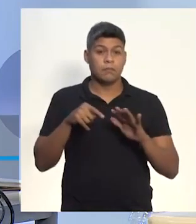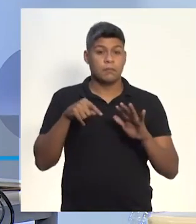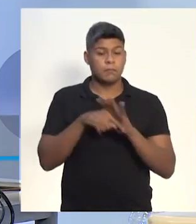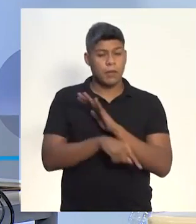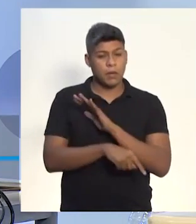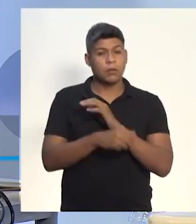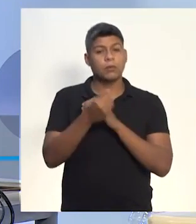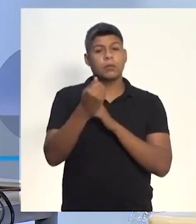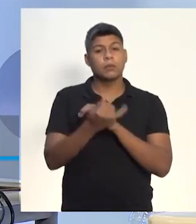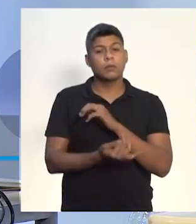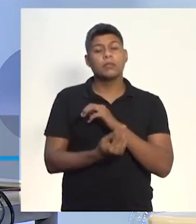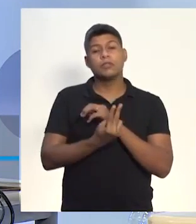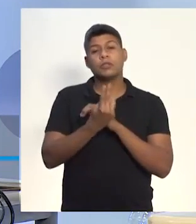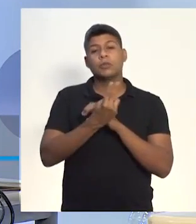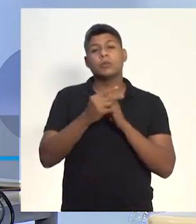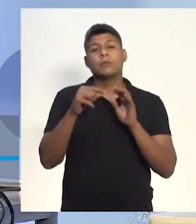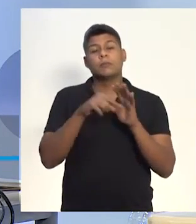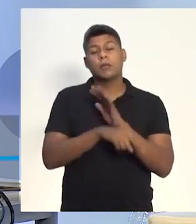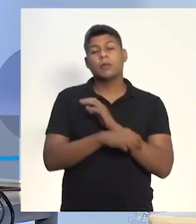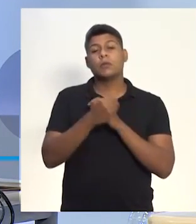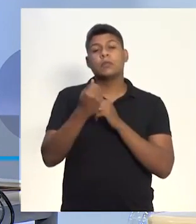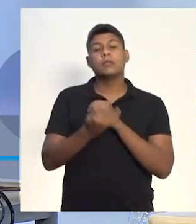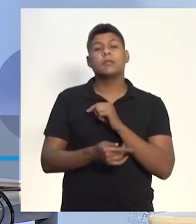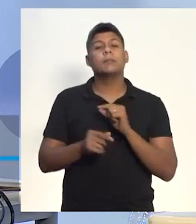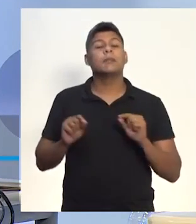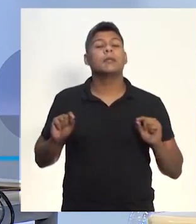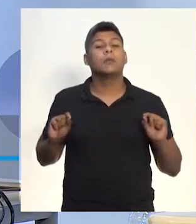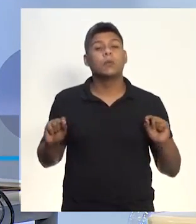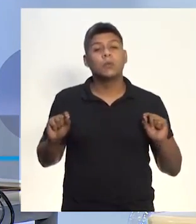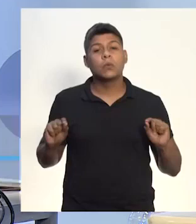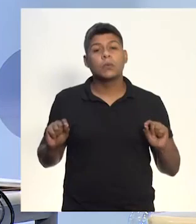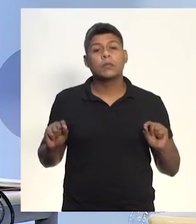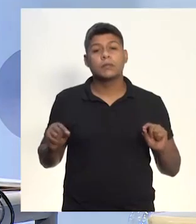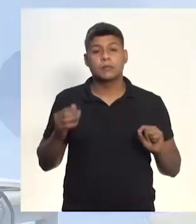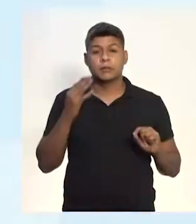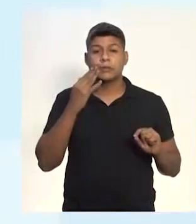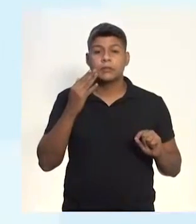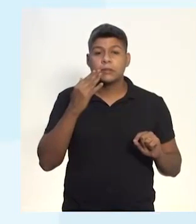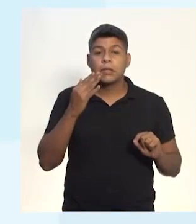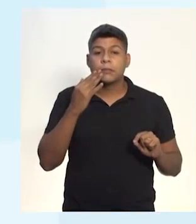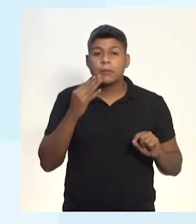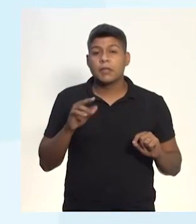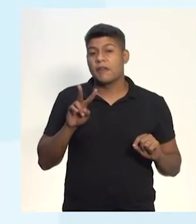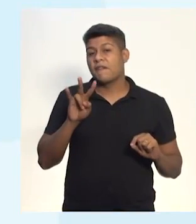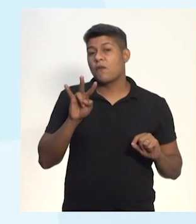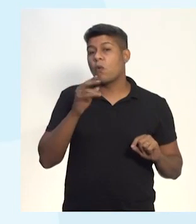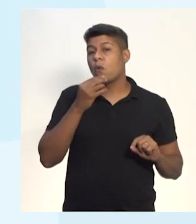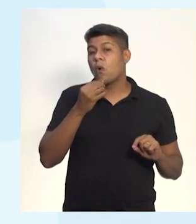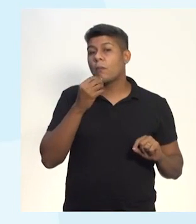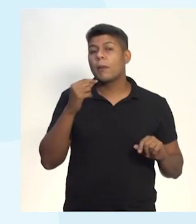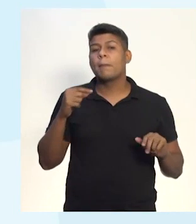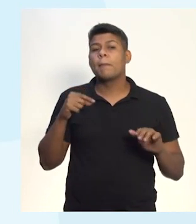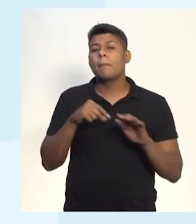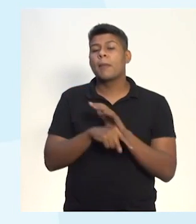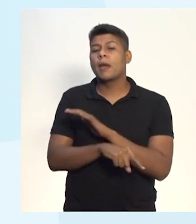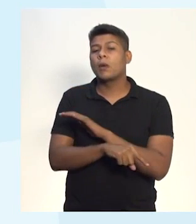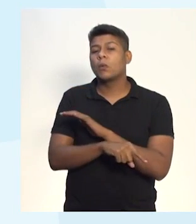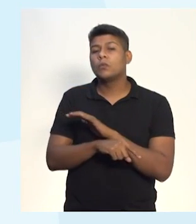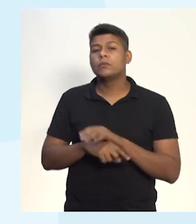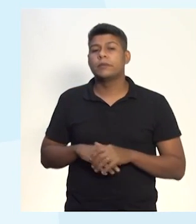de colocar uma segunda, que diz assim: a certa altura da obra, Victor Hugo pergunta ao seu